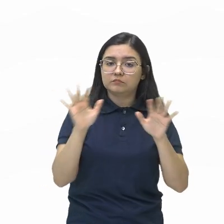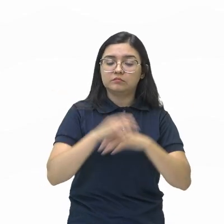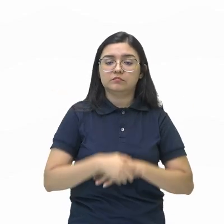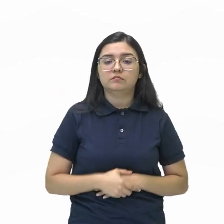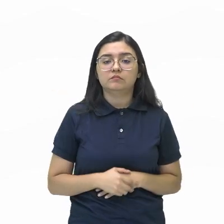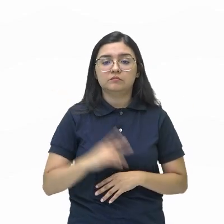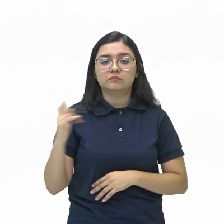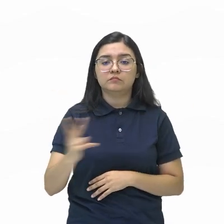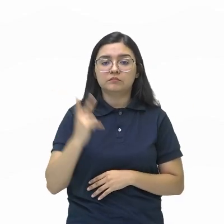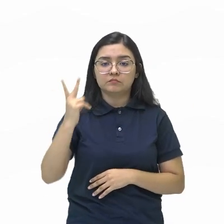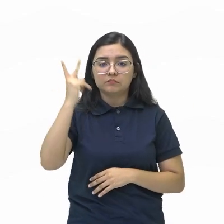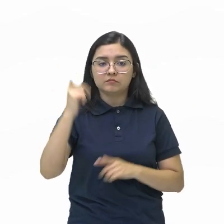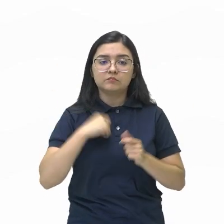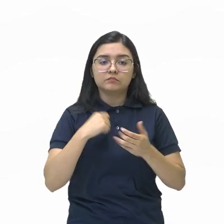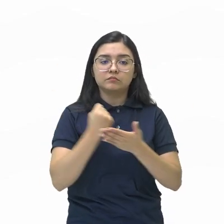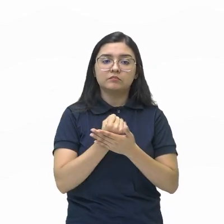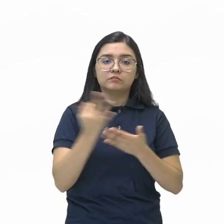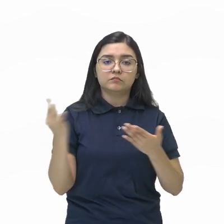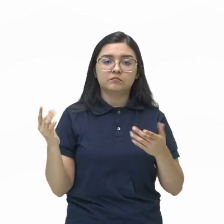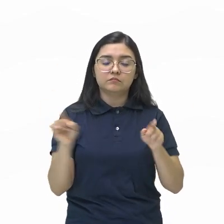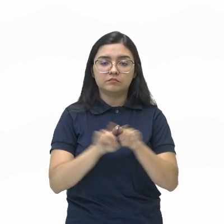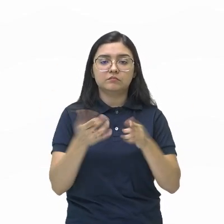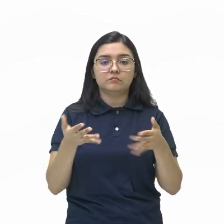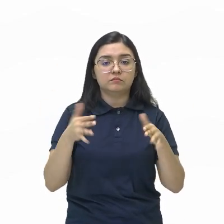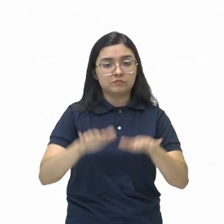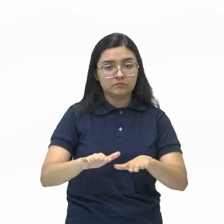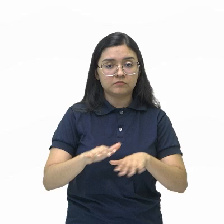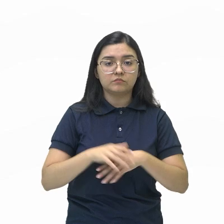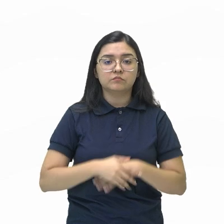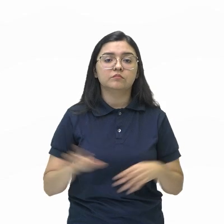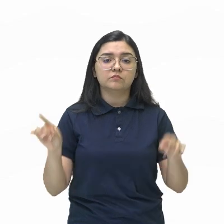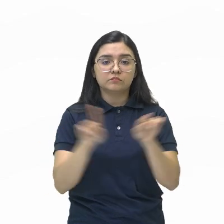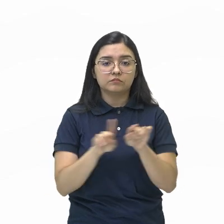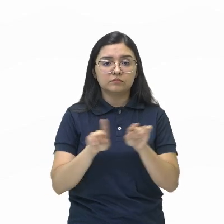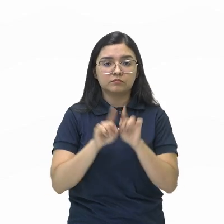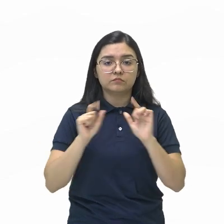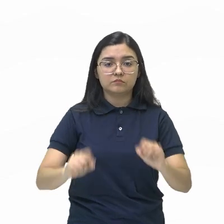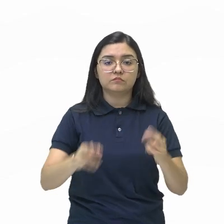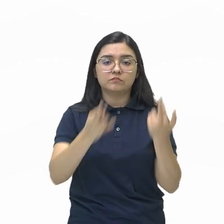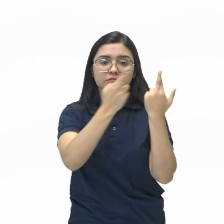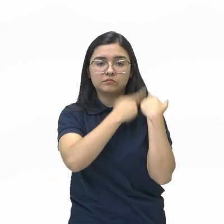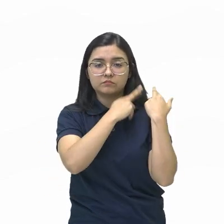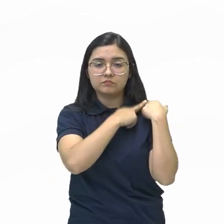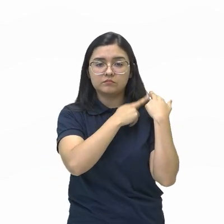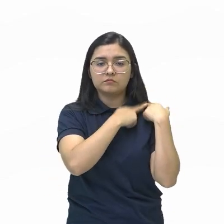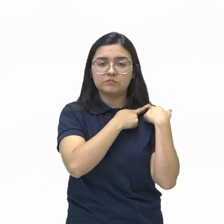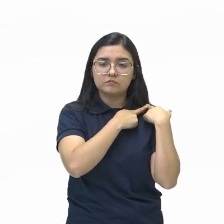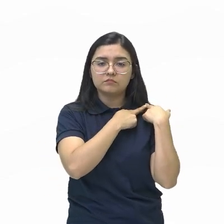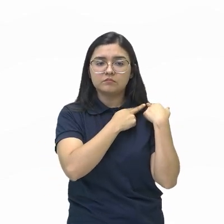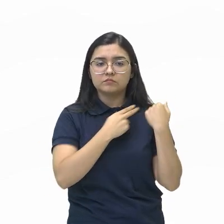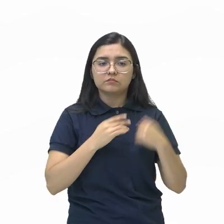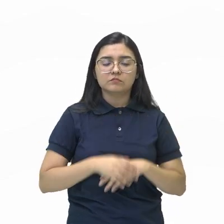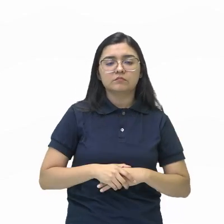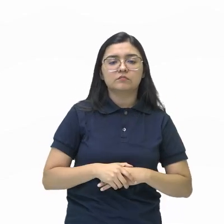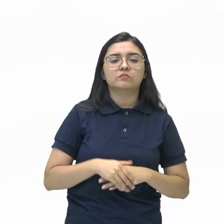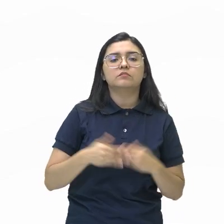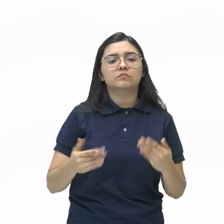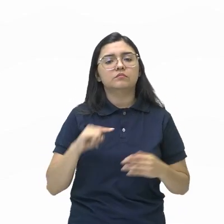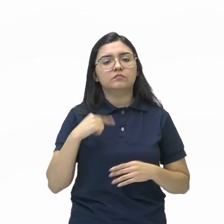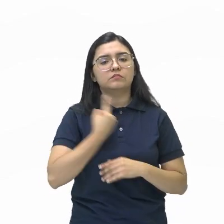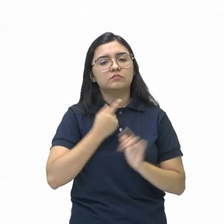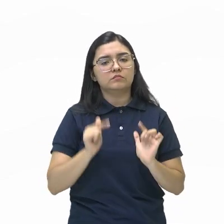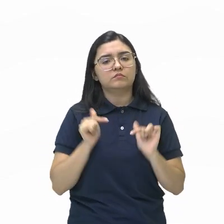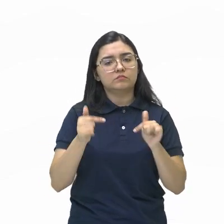da valorização da diversidade e da inclusão e da responsabilidade nas nossas